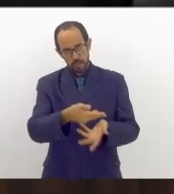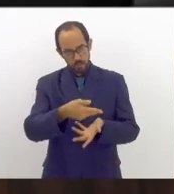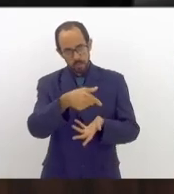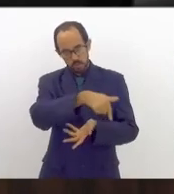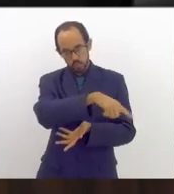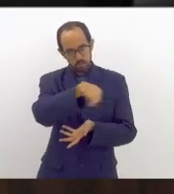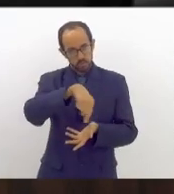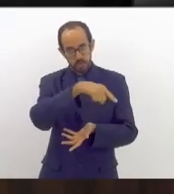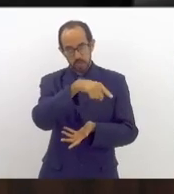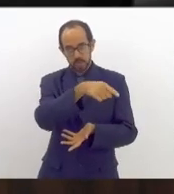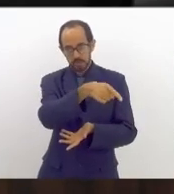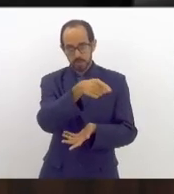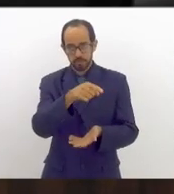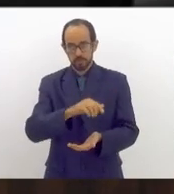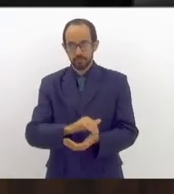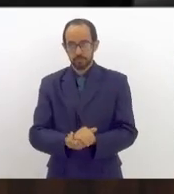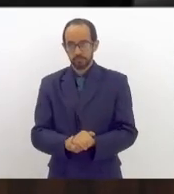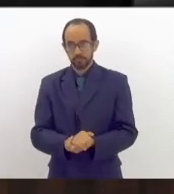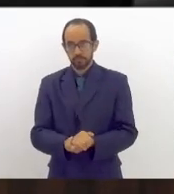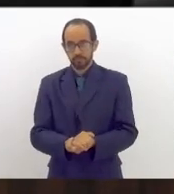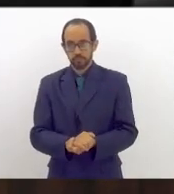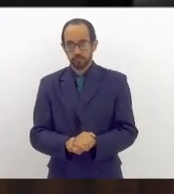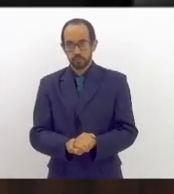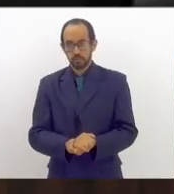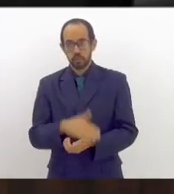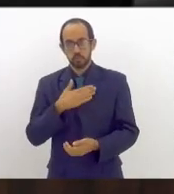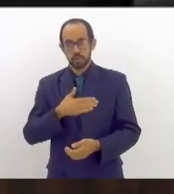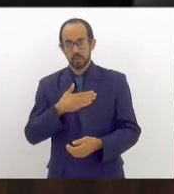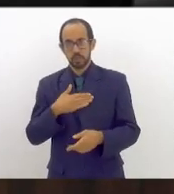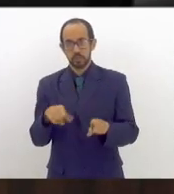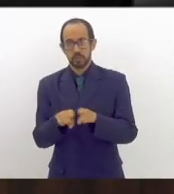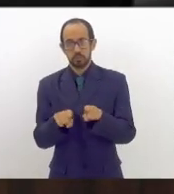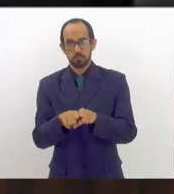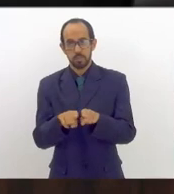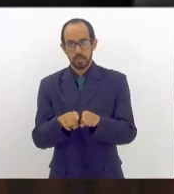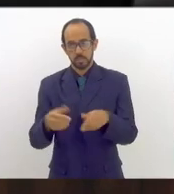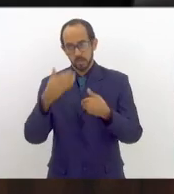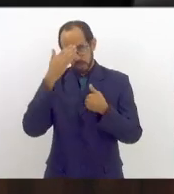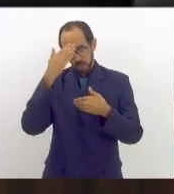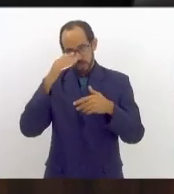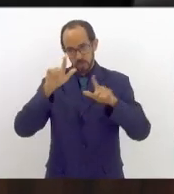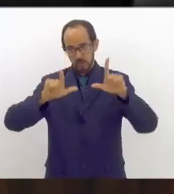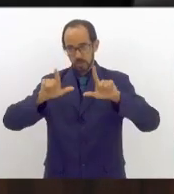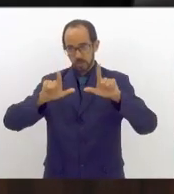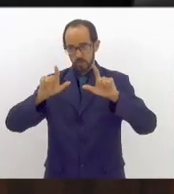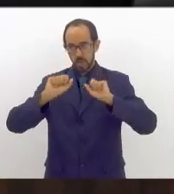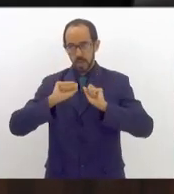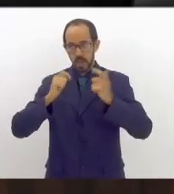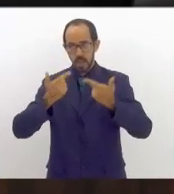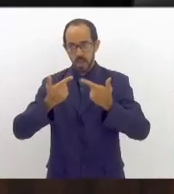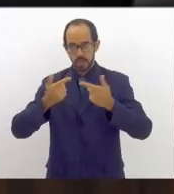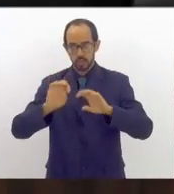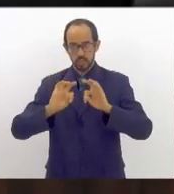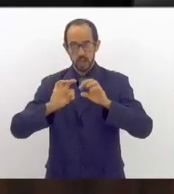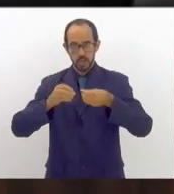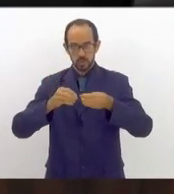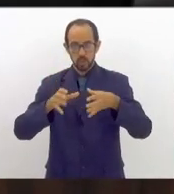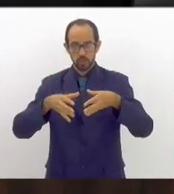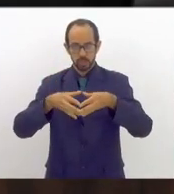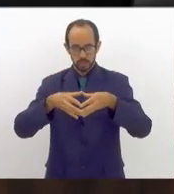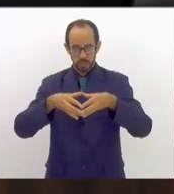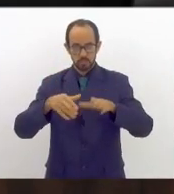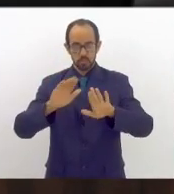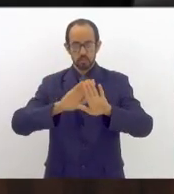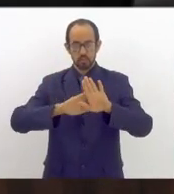gostaria mais uma vez aqui de agradecer também a TV alerj o pessoal do Som ao